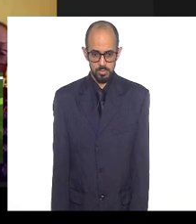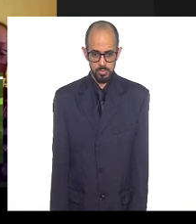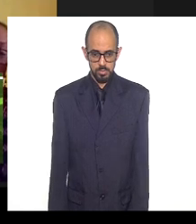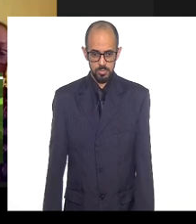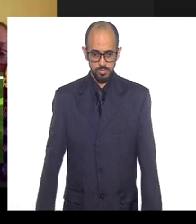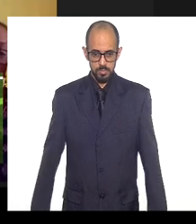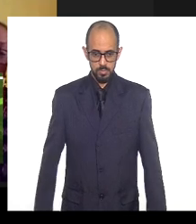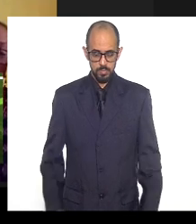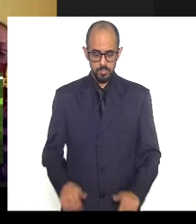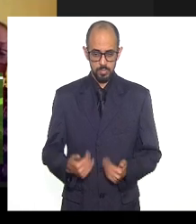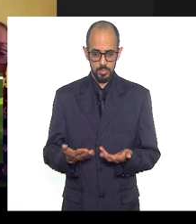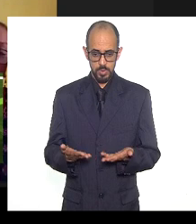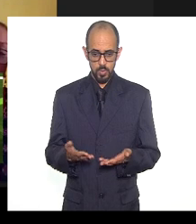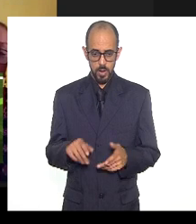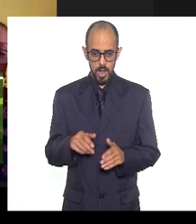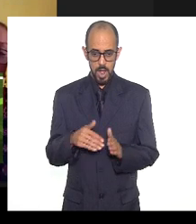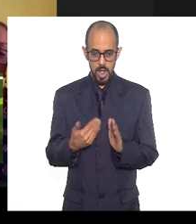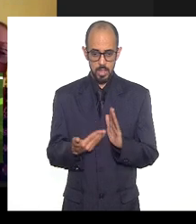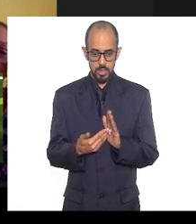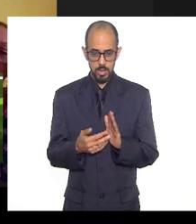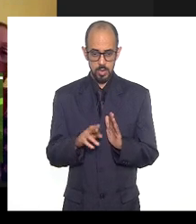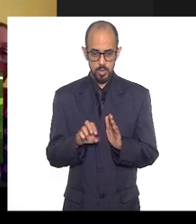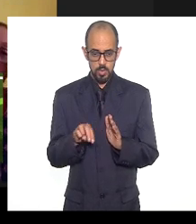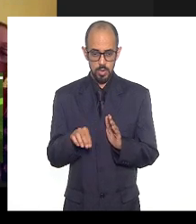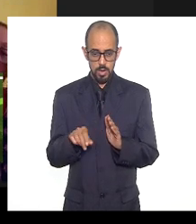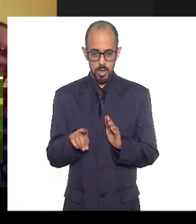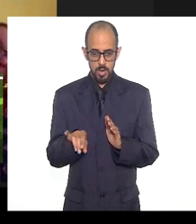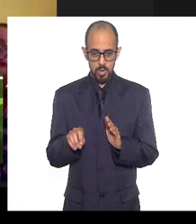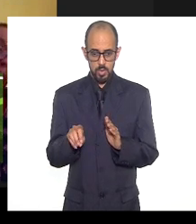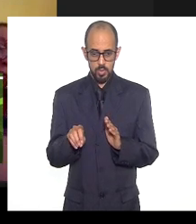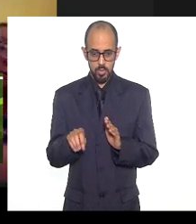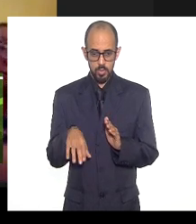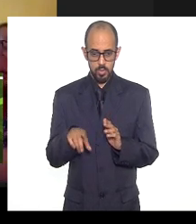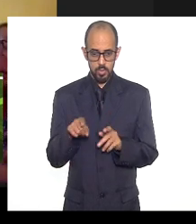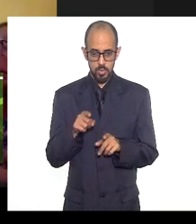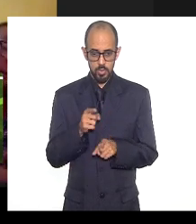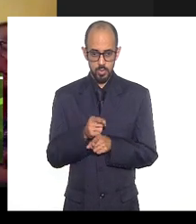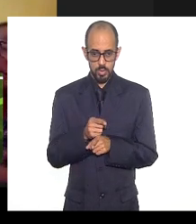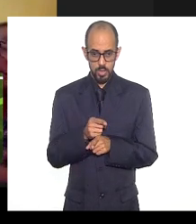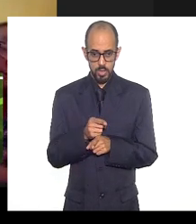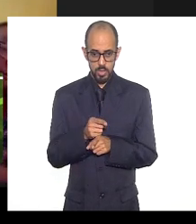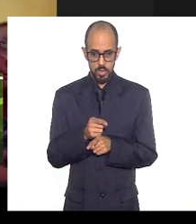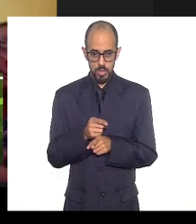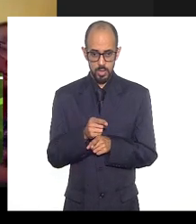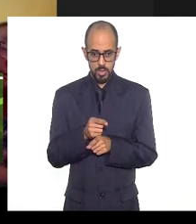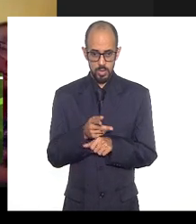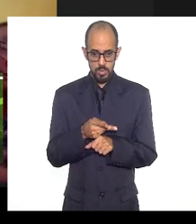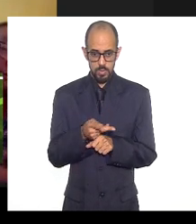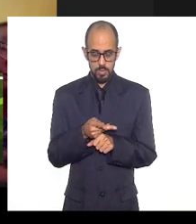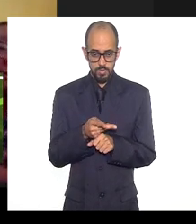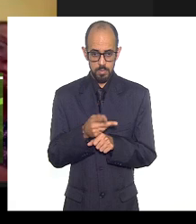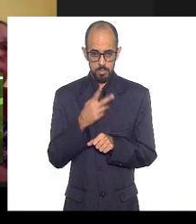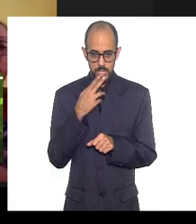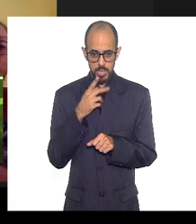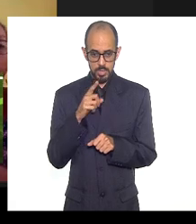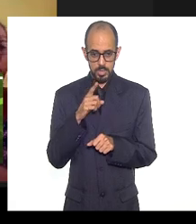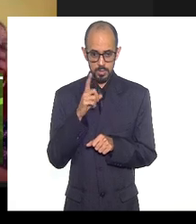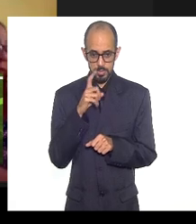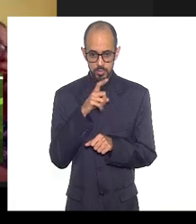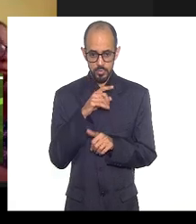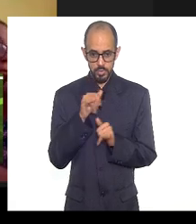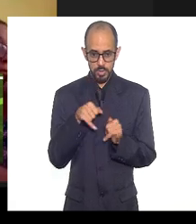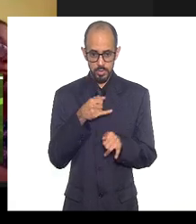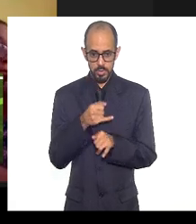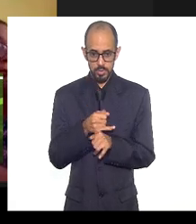Bom, enquanto acho que o senhor Ronaldo teve uma dificuldade de novo aqui